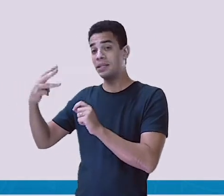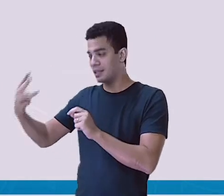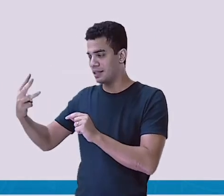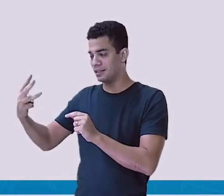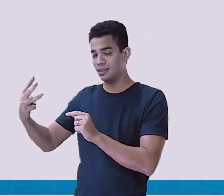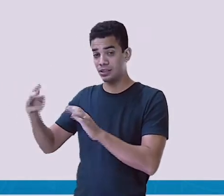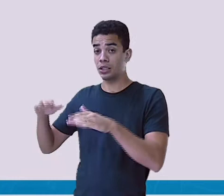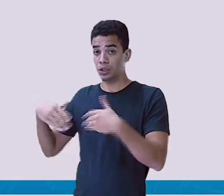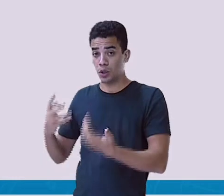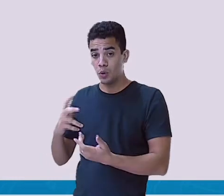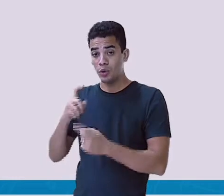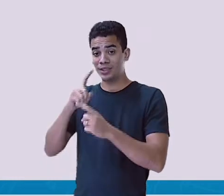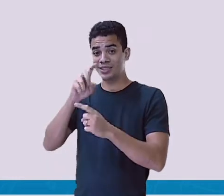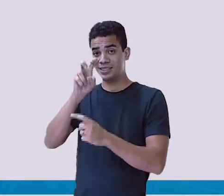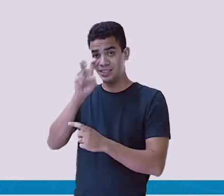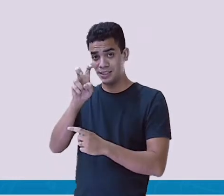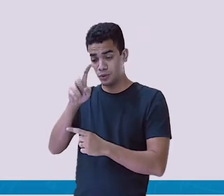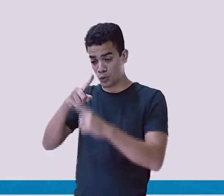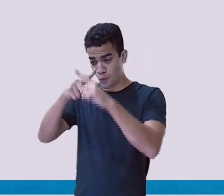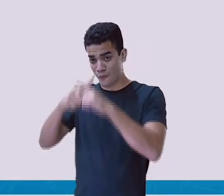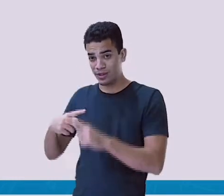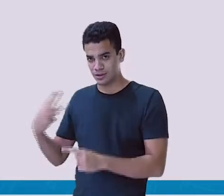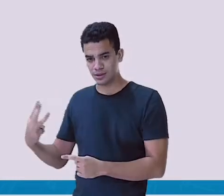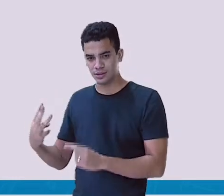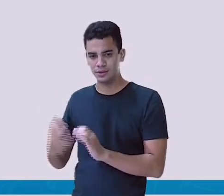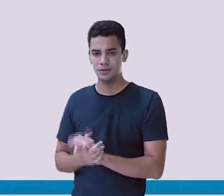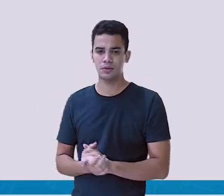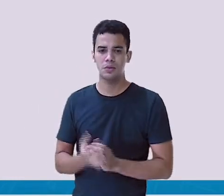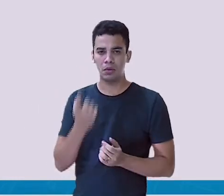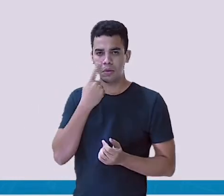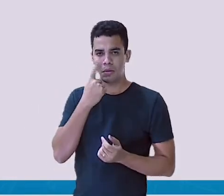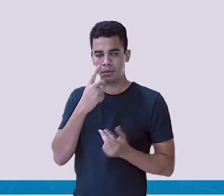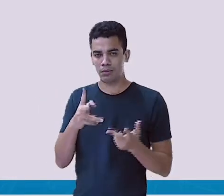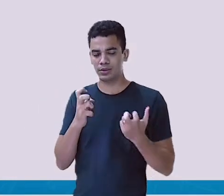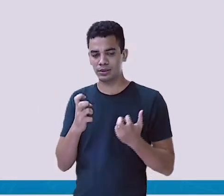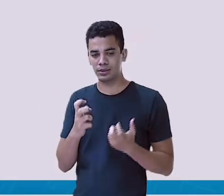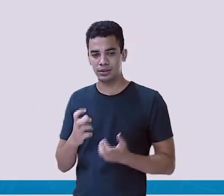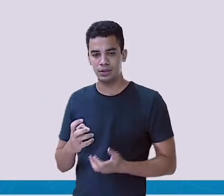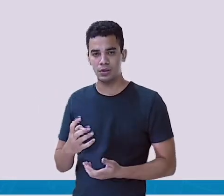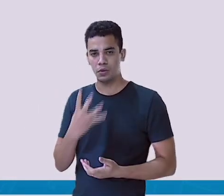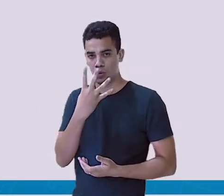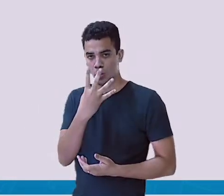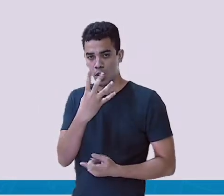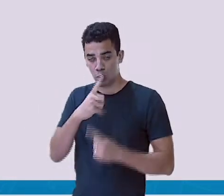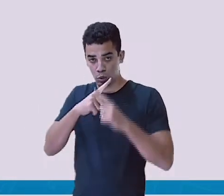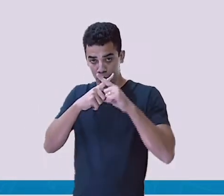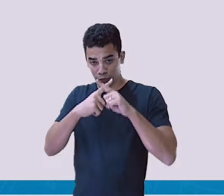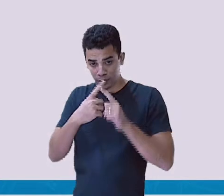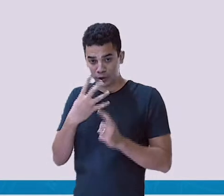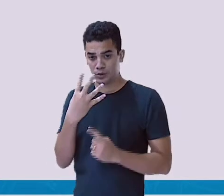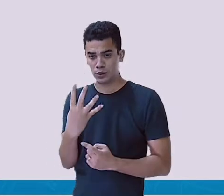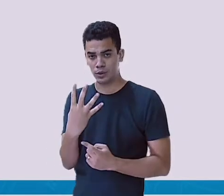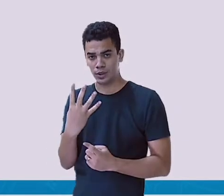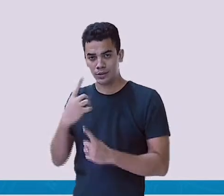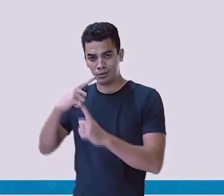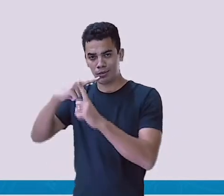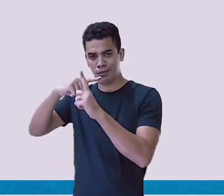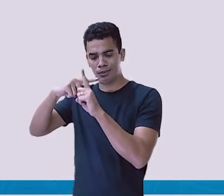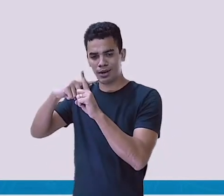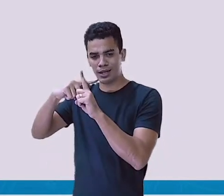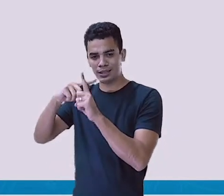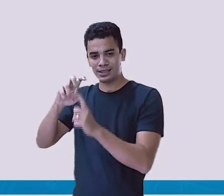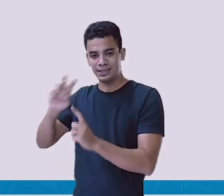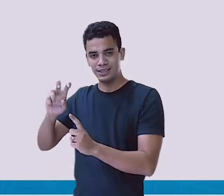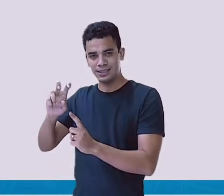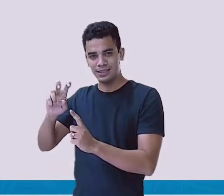ao quadrado são 4. Então, vai ficar 4 vezes 4 mais 5